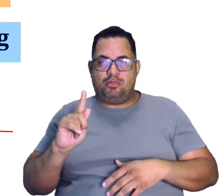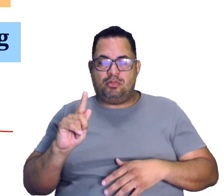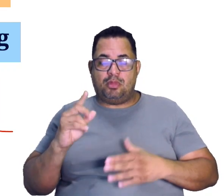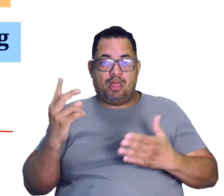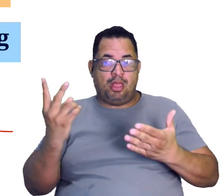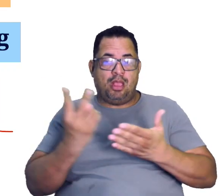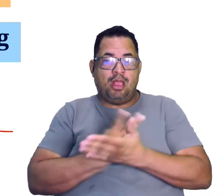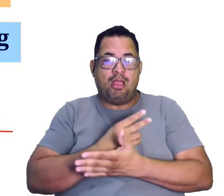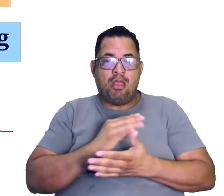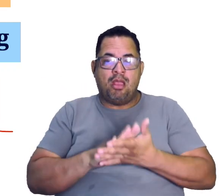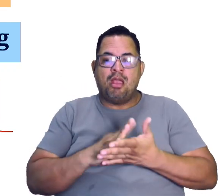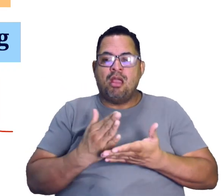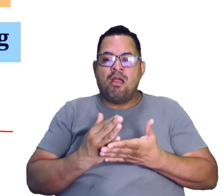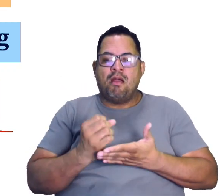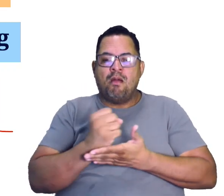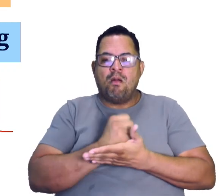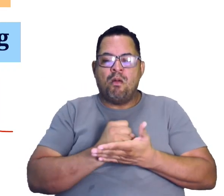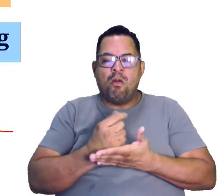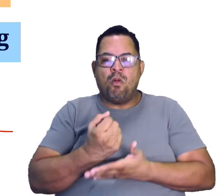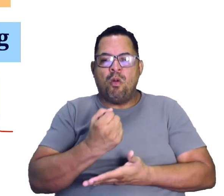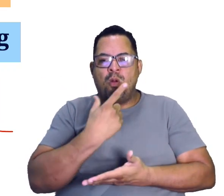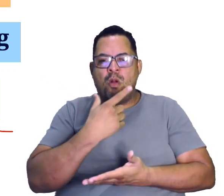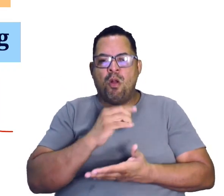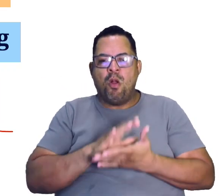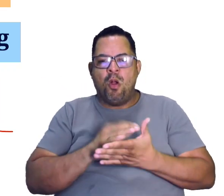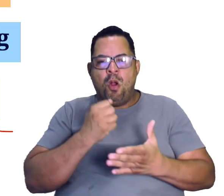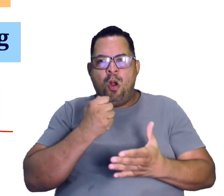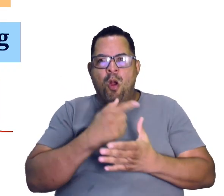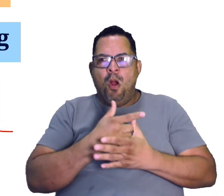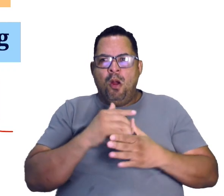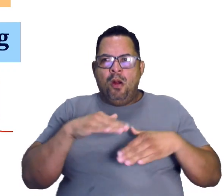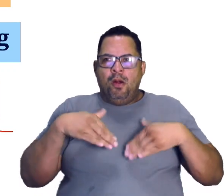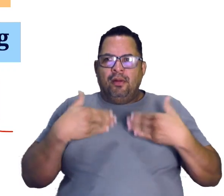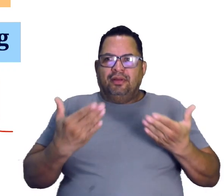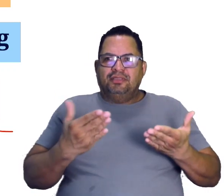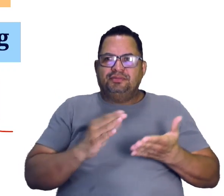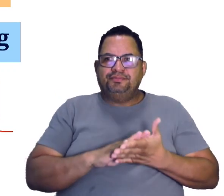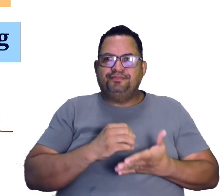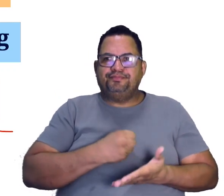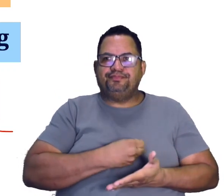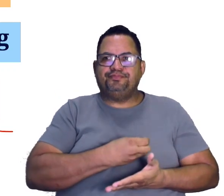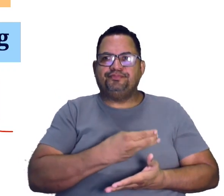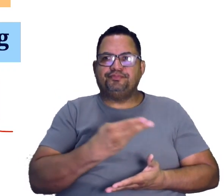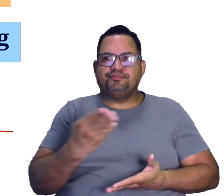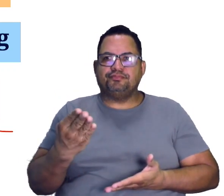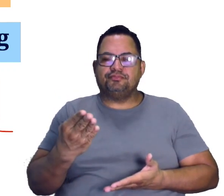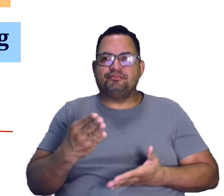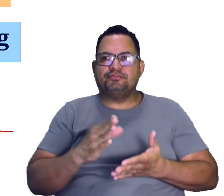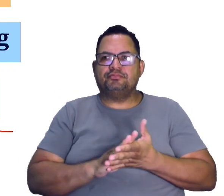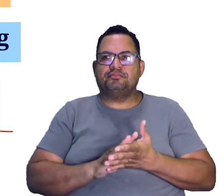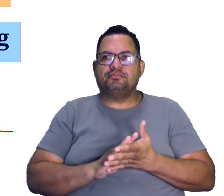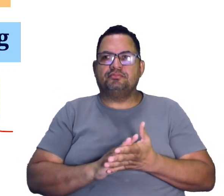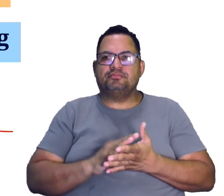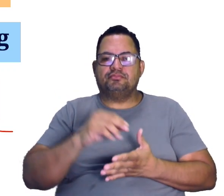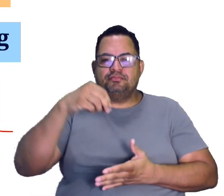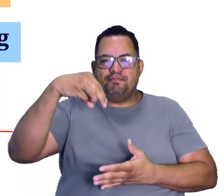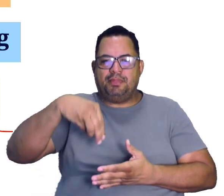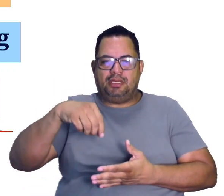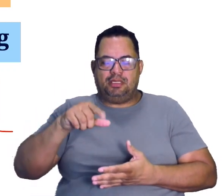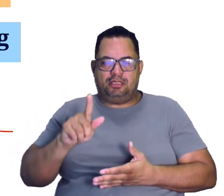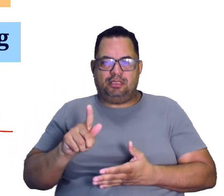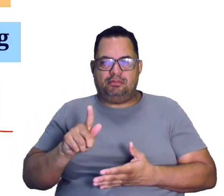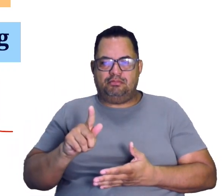acontece muito na medicação, né, professor Almeida? A gente vai comprar remédio, Exato. né? Quando trabalha com quantidades pequenas de matéria, a gente trabalha com